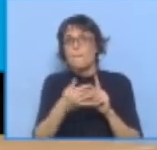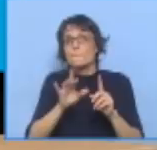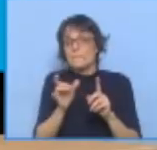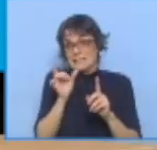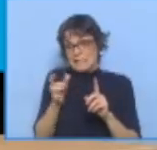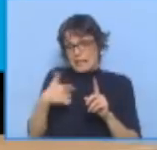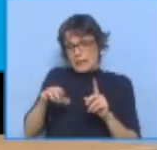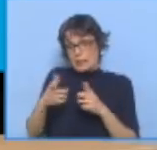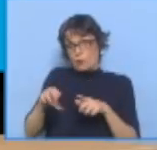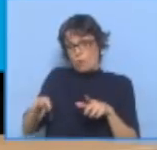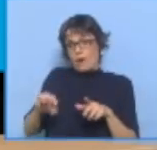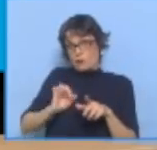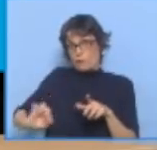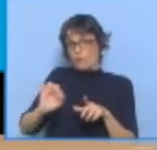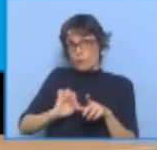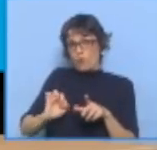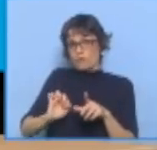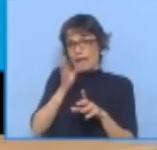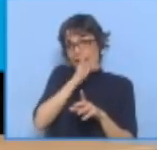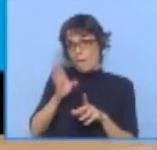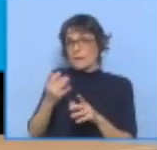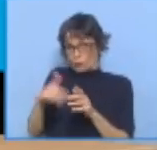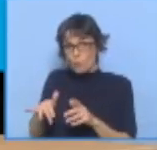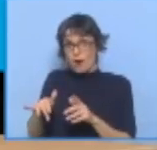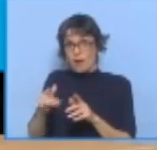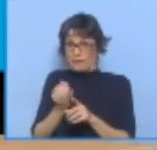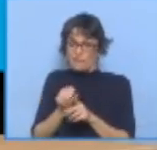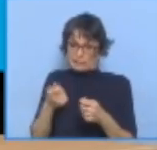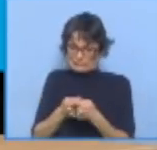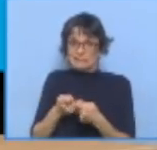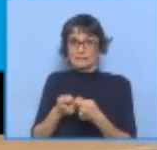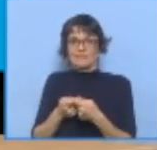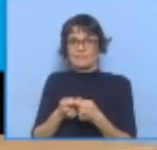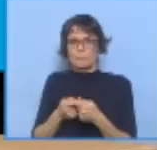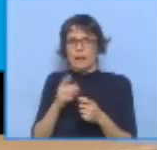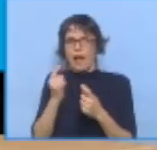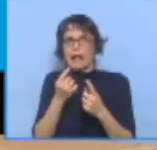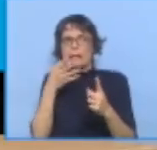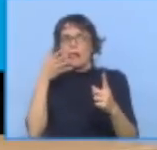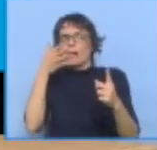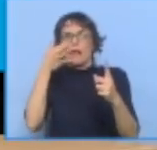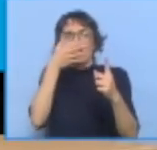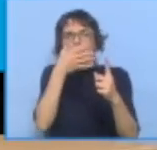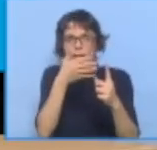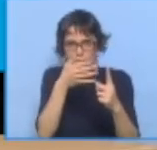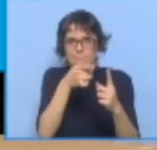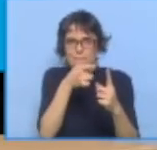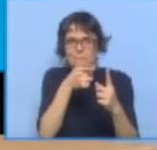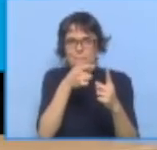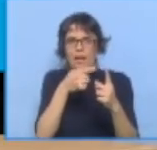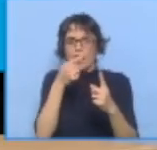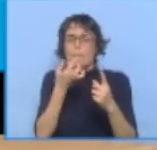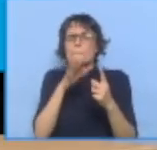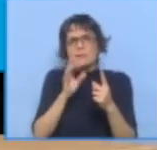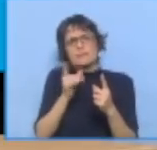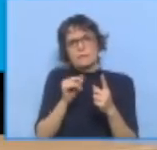mal, não é? Mas a tentação pode ser uma tentação para uma coisa, vamos dizer assim,